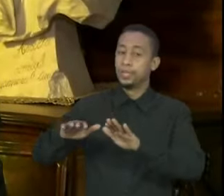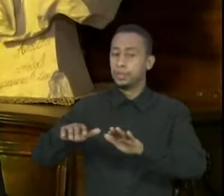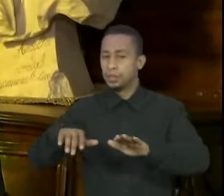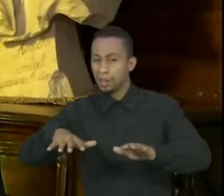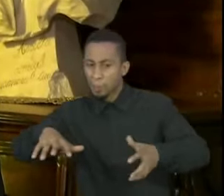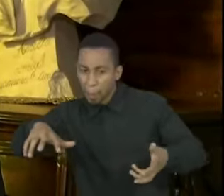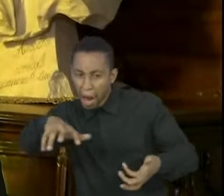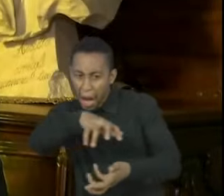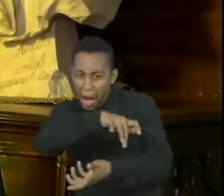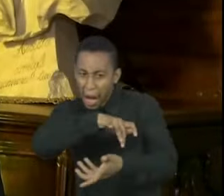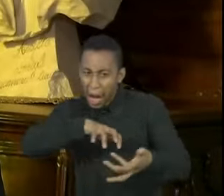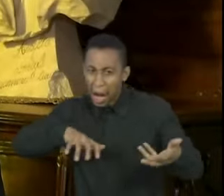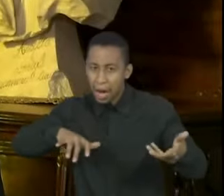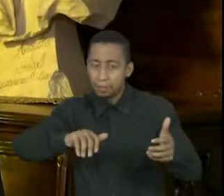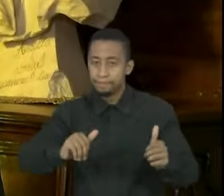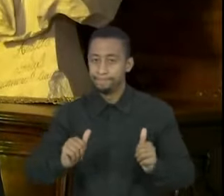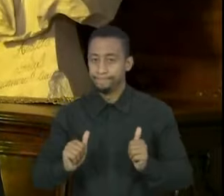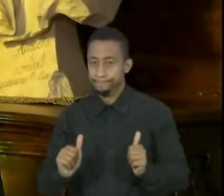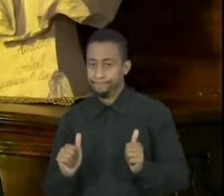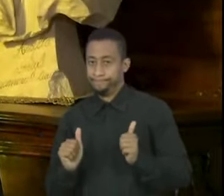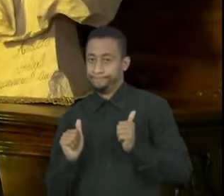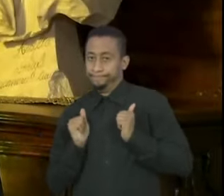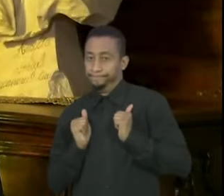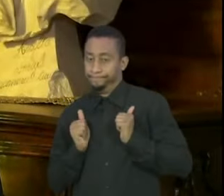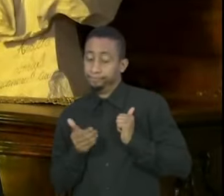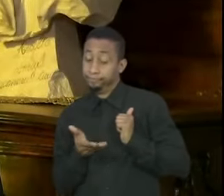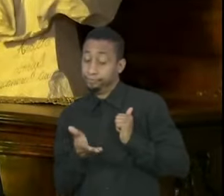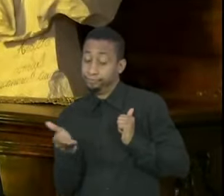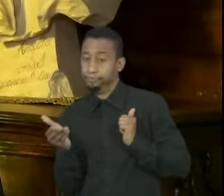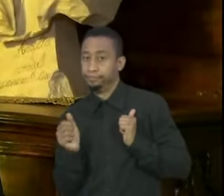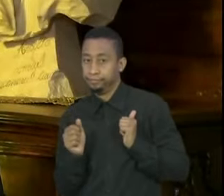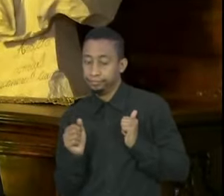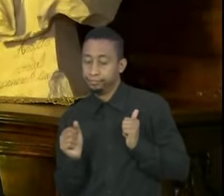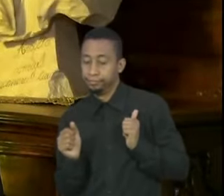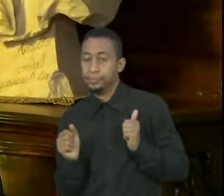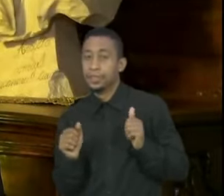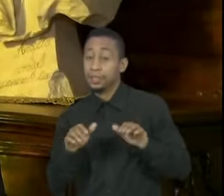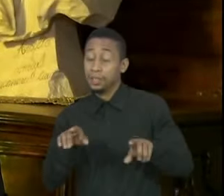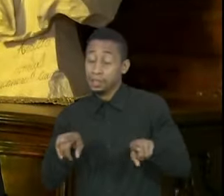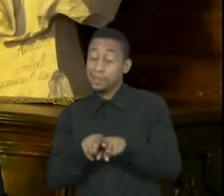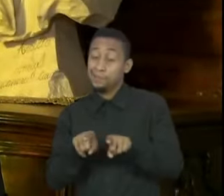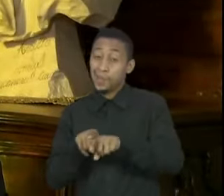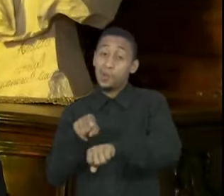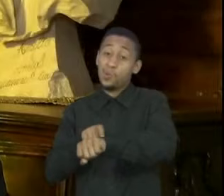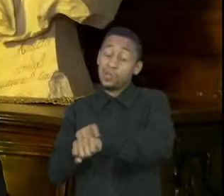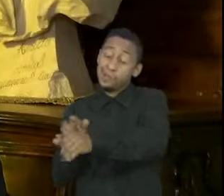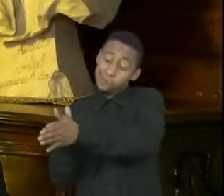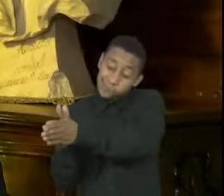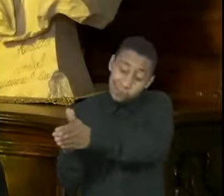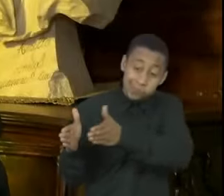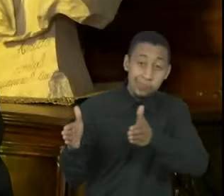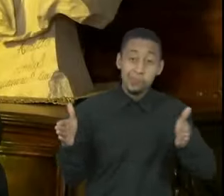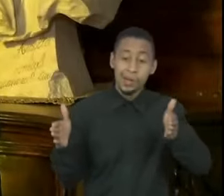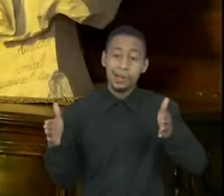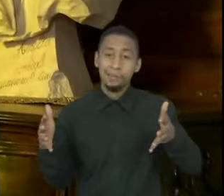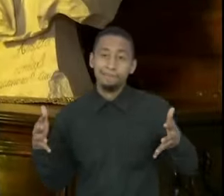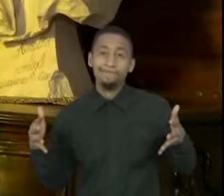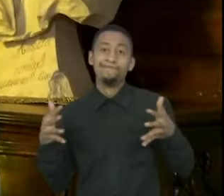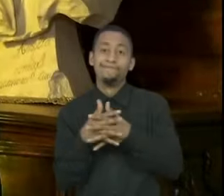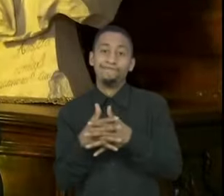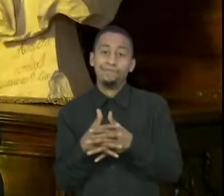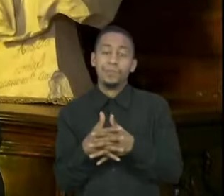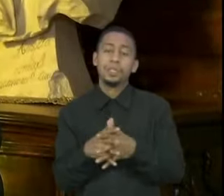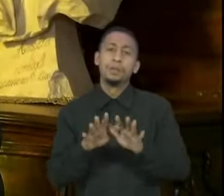meada ela ficou também é confundida com as vicissitudes do tempo mas foi sempre possível